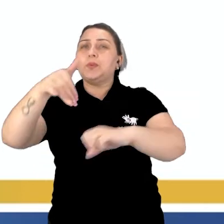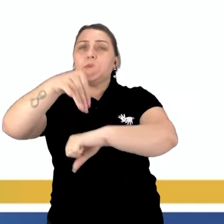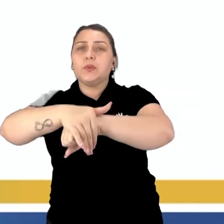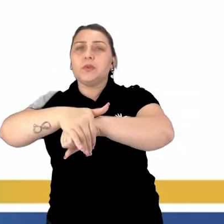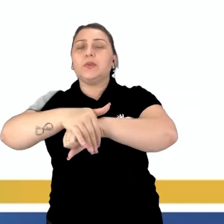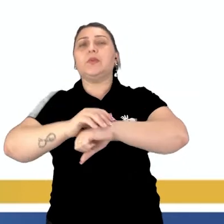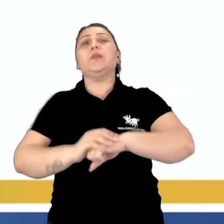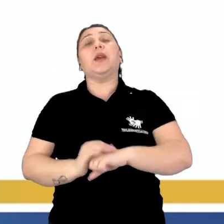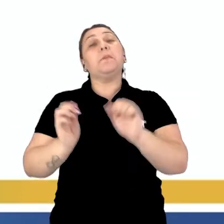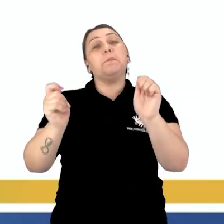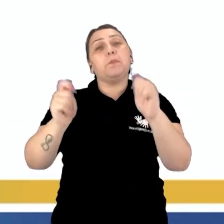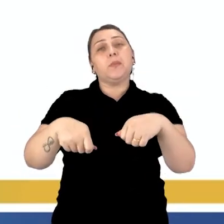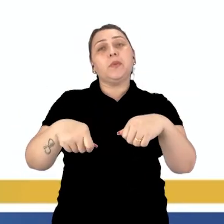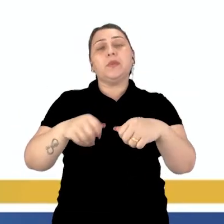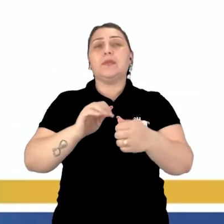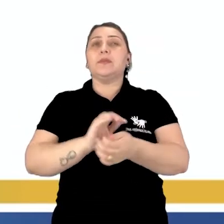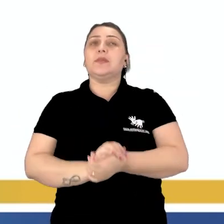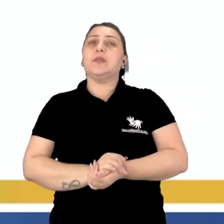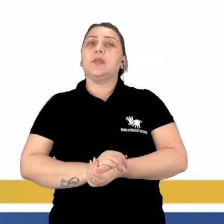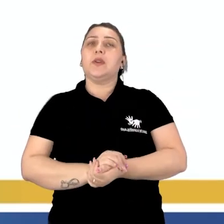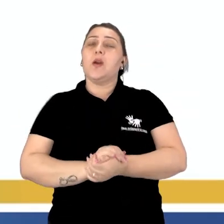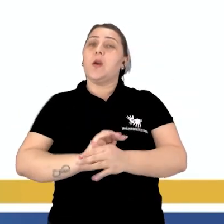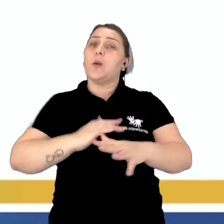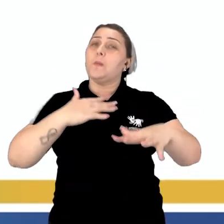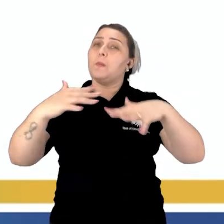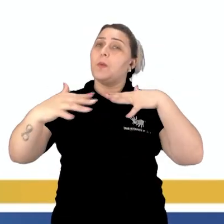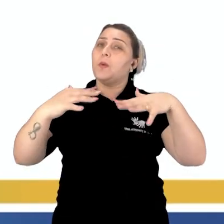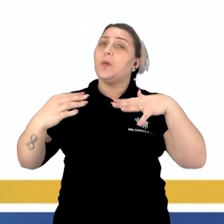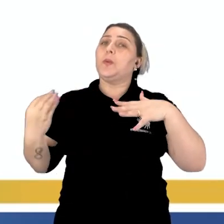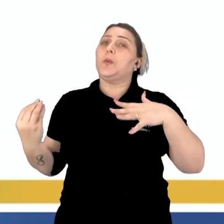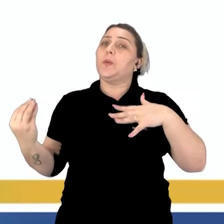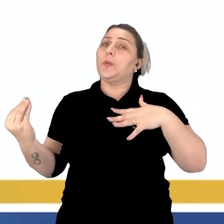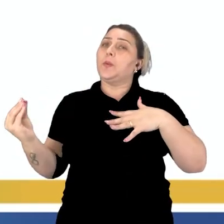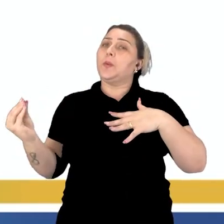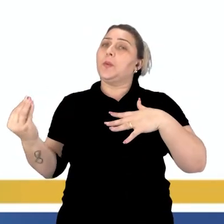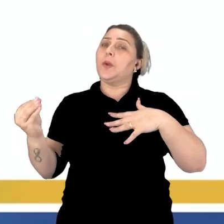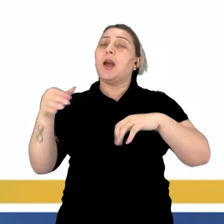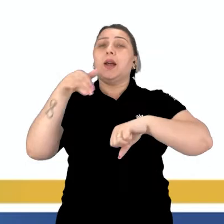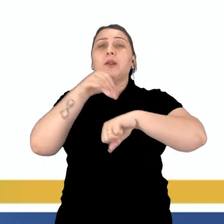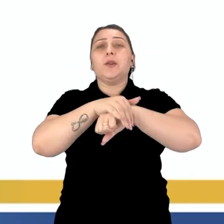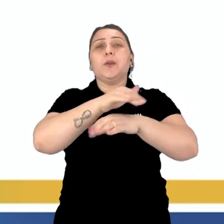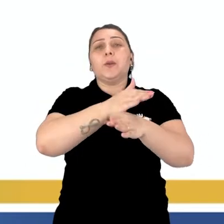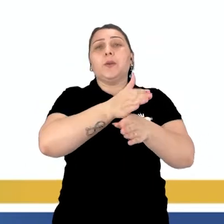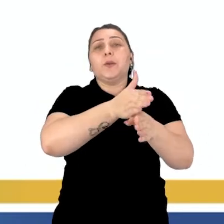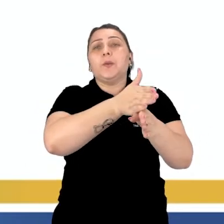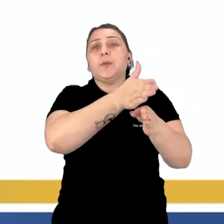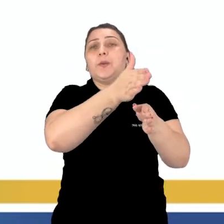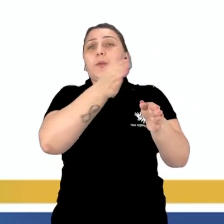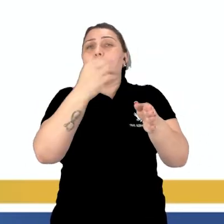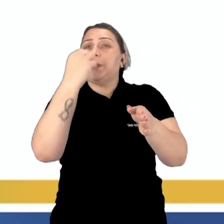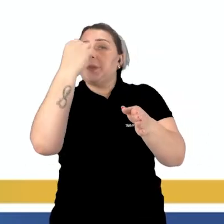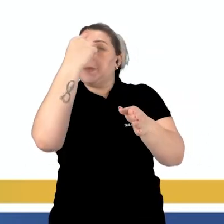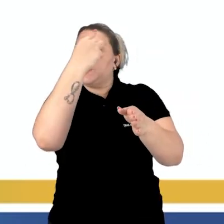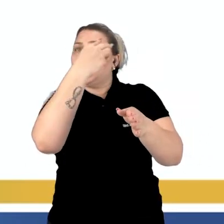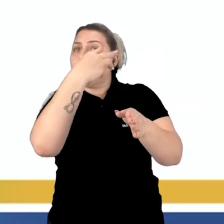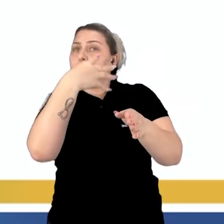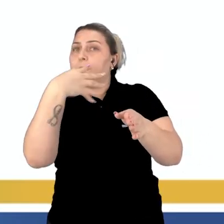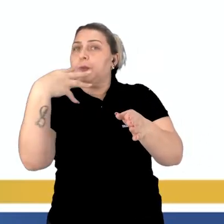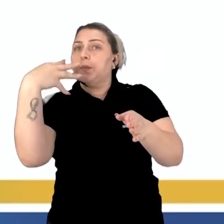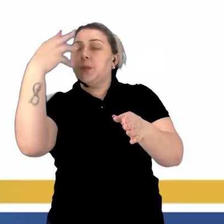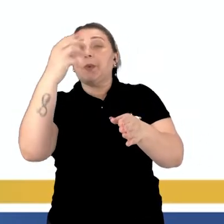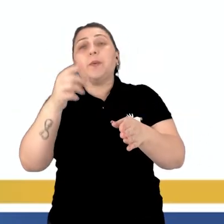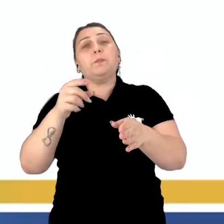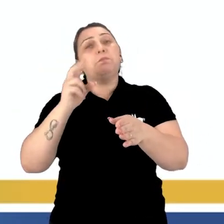noite. E isso é possível, né, graças ao movimento de rotação. Conforme a noite vai passando, conforme as horas vão se passando,